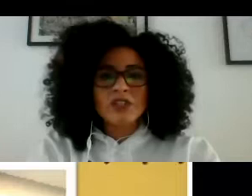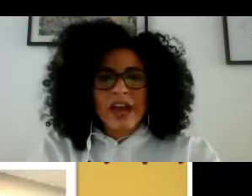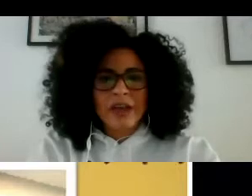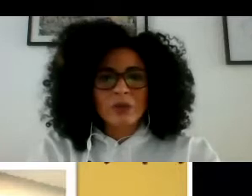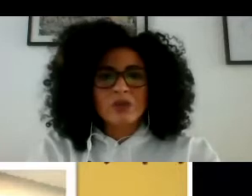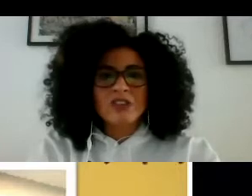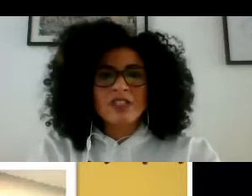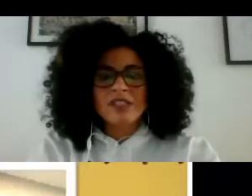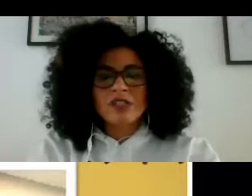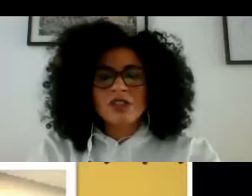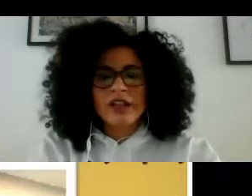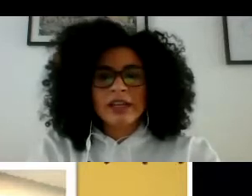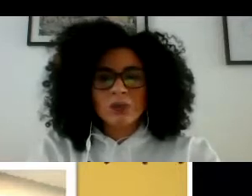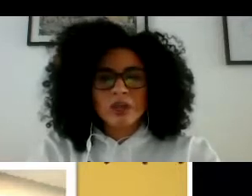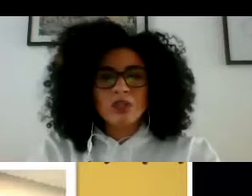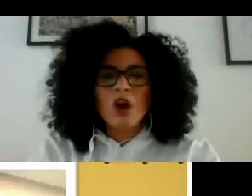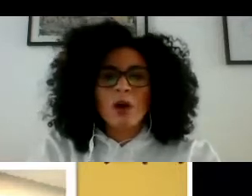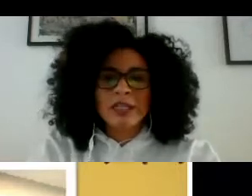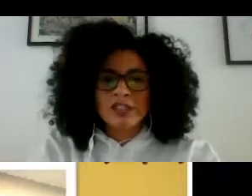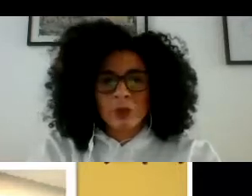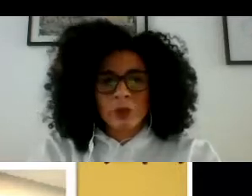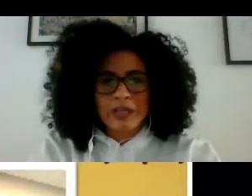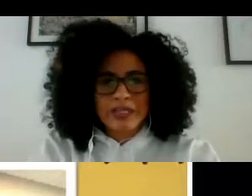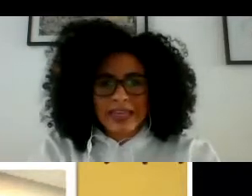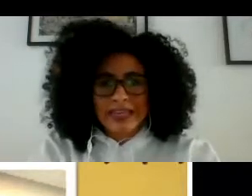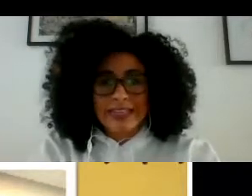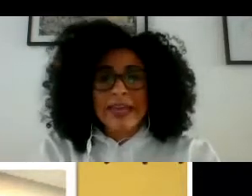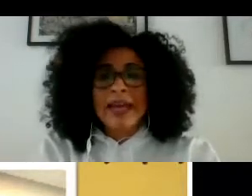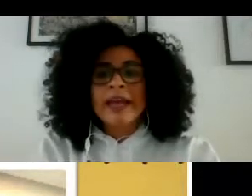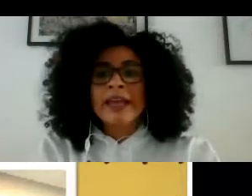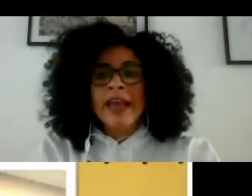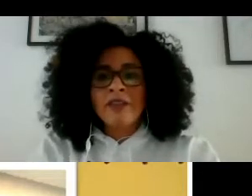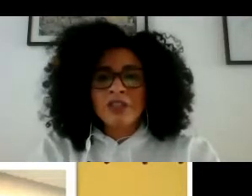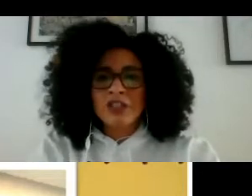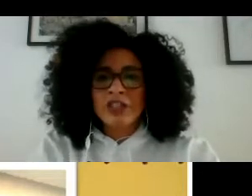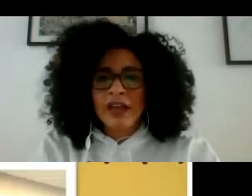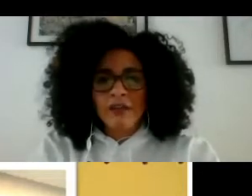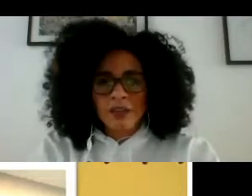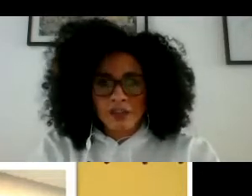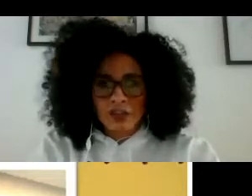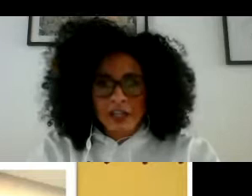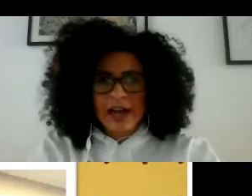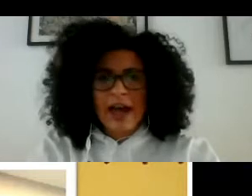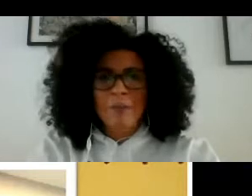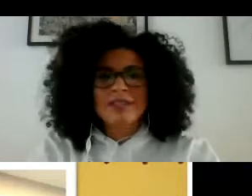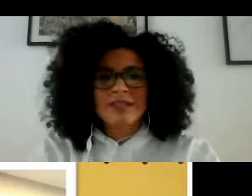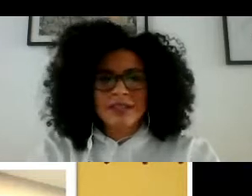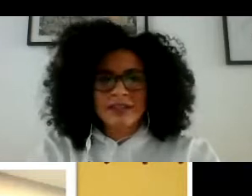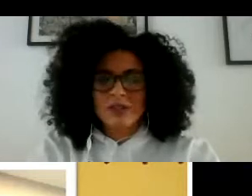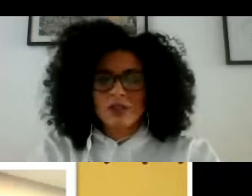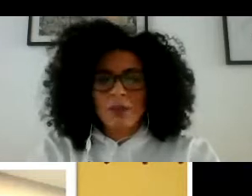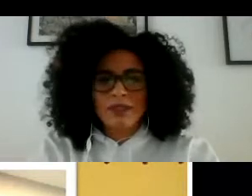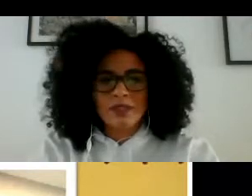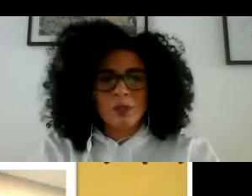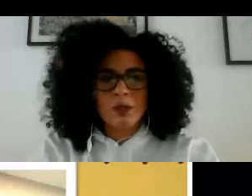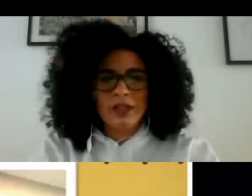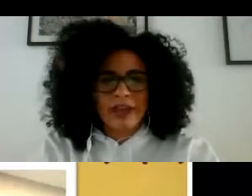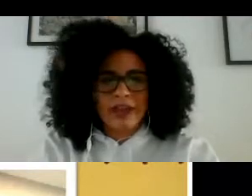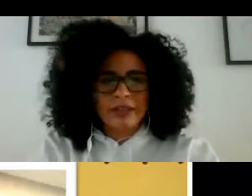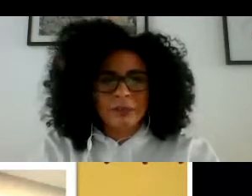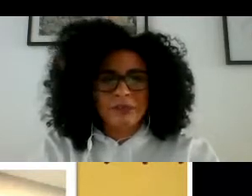um projeto de incentivo à leitura de obras de autoras negras que reivindica a presença dessas obras